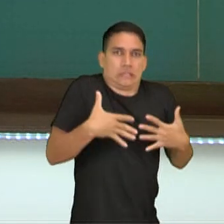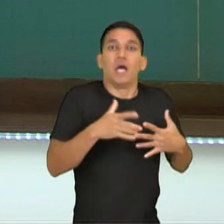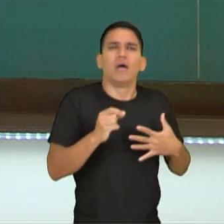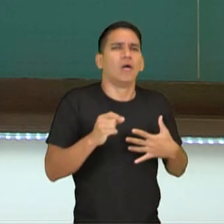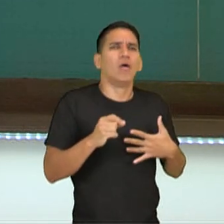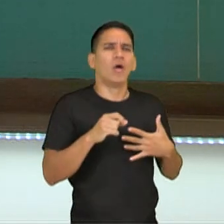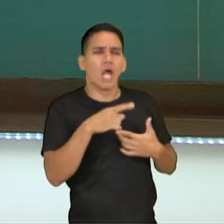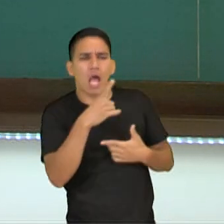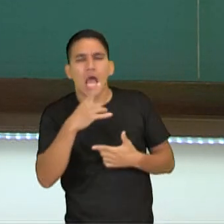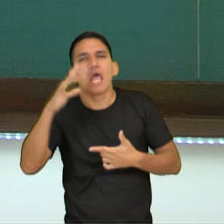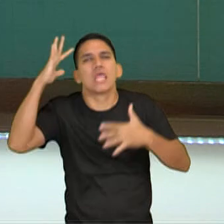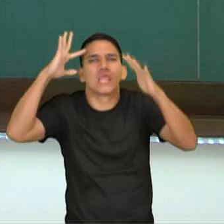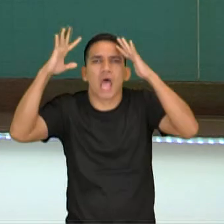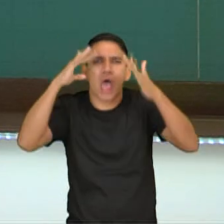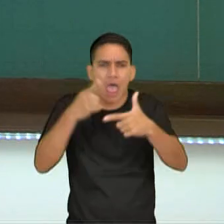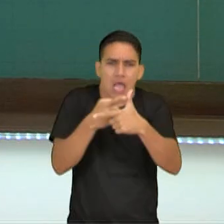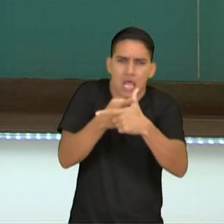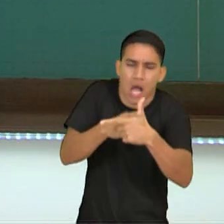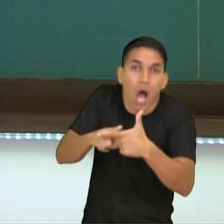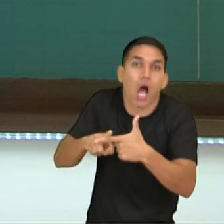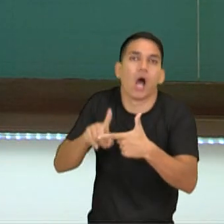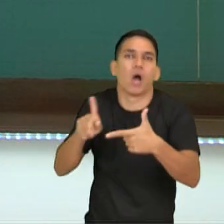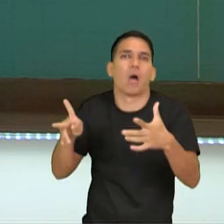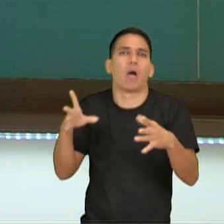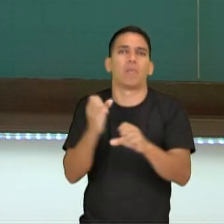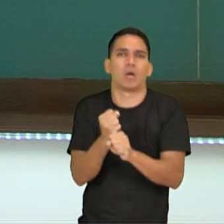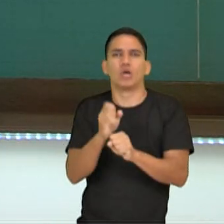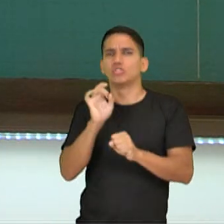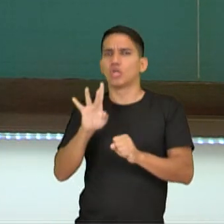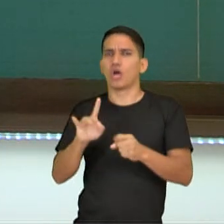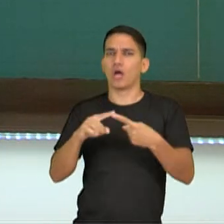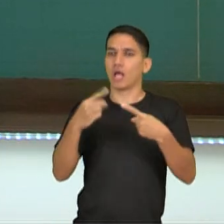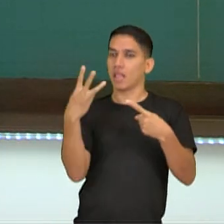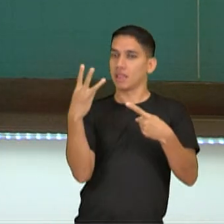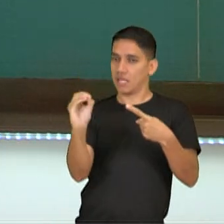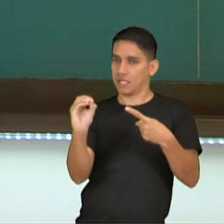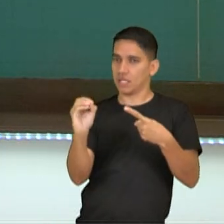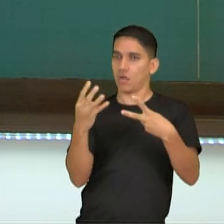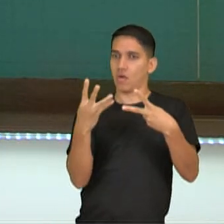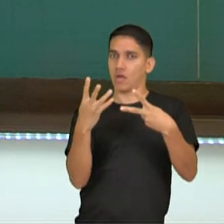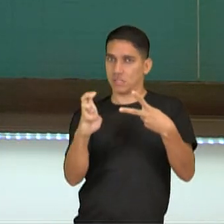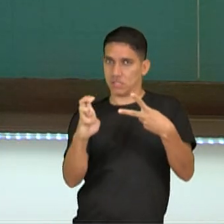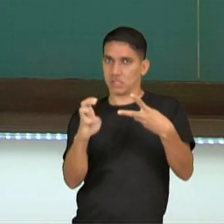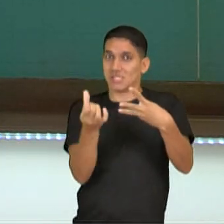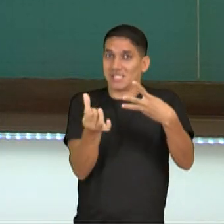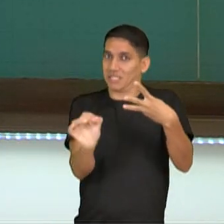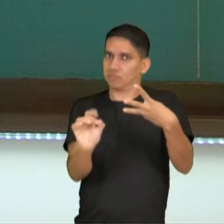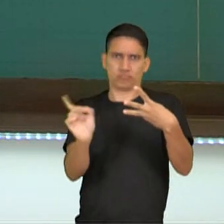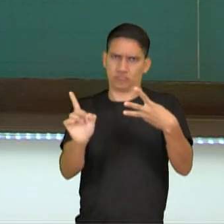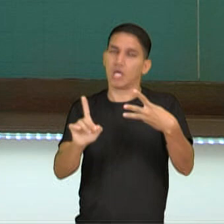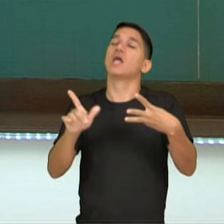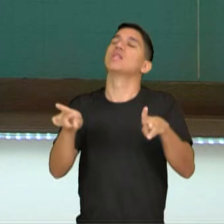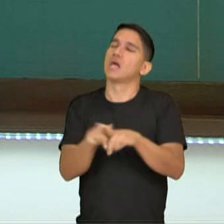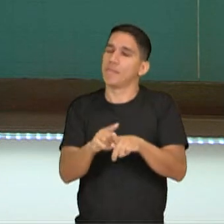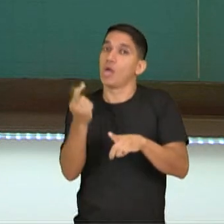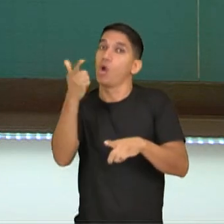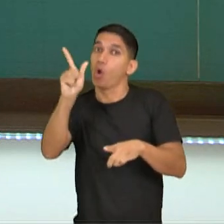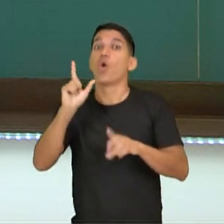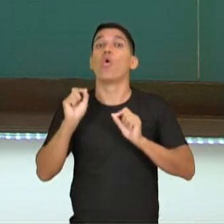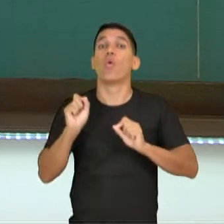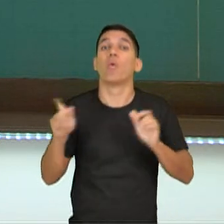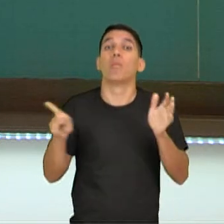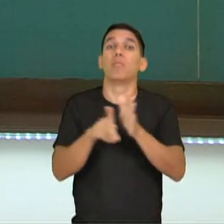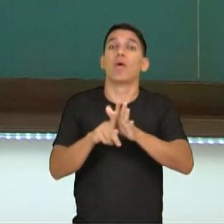ângulos notáveis são somente os ângulos de 30, 45 e 60. Consideramos também notáveis os ângulos que